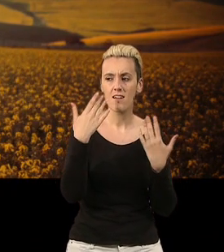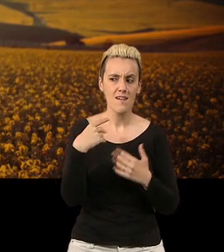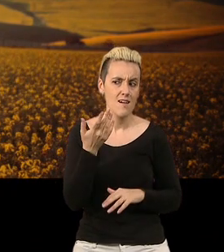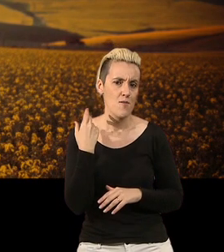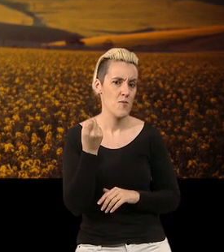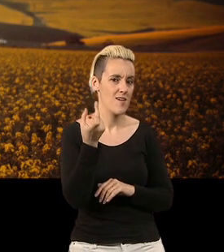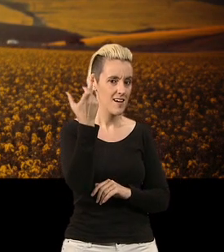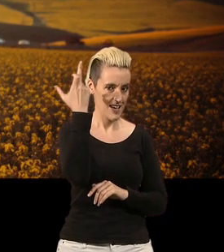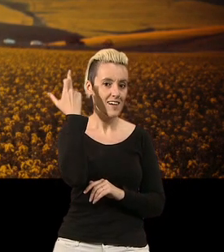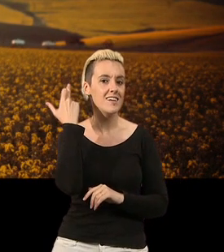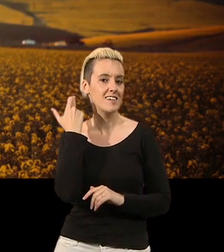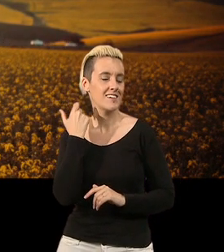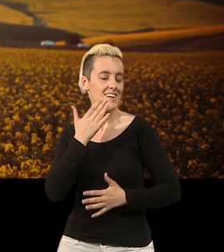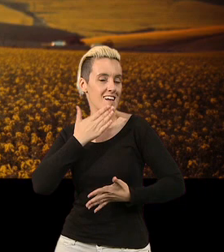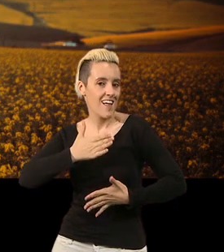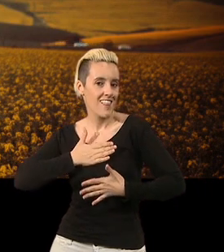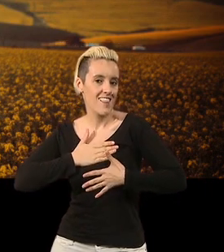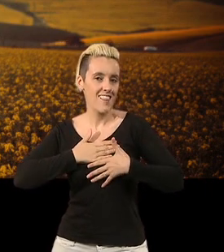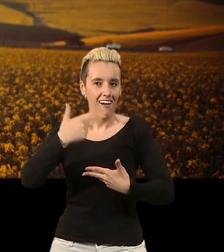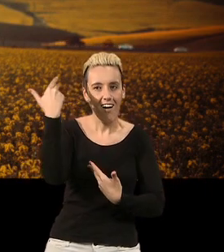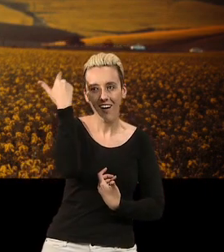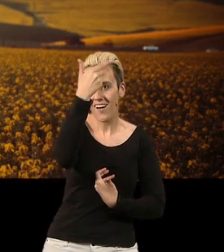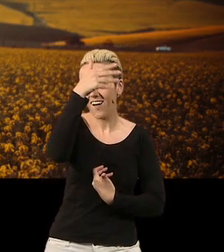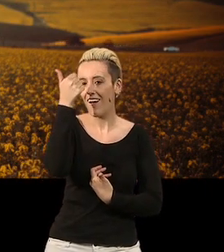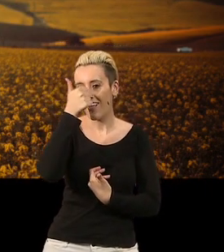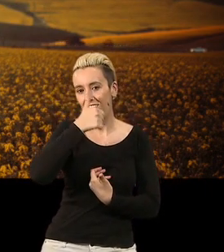foi o meu divino.